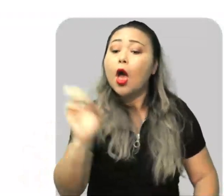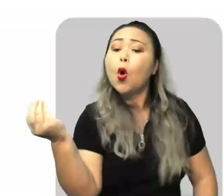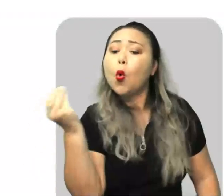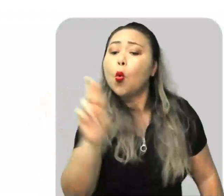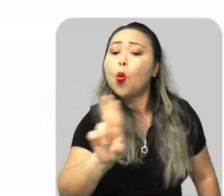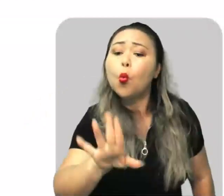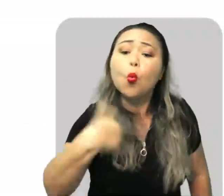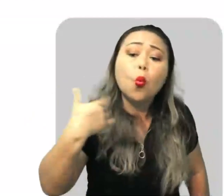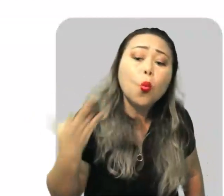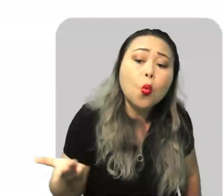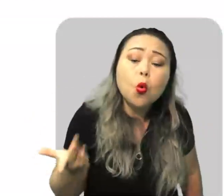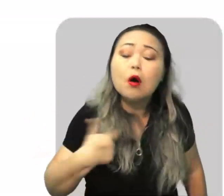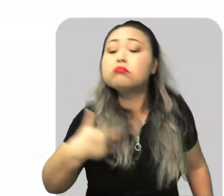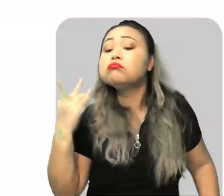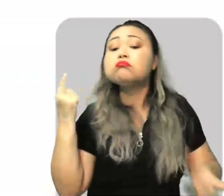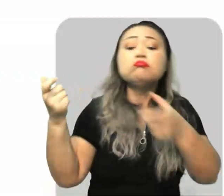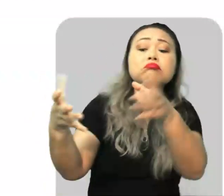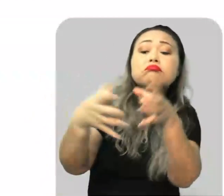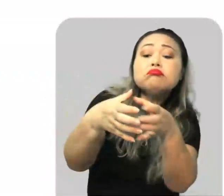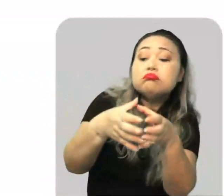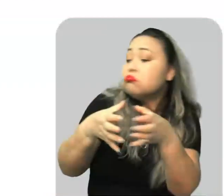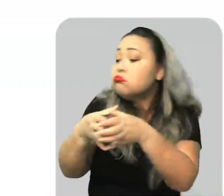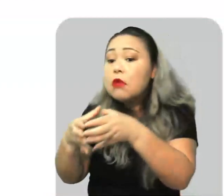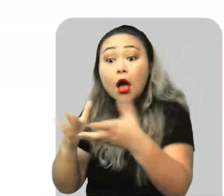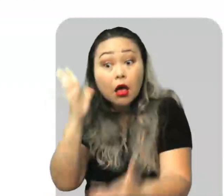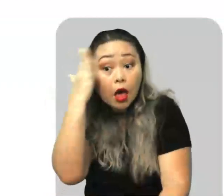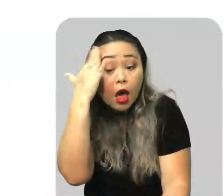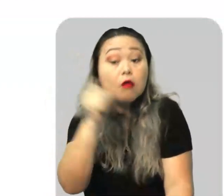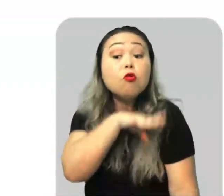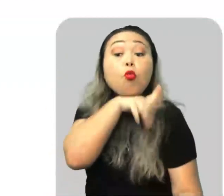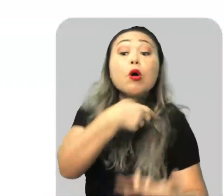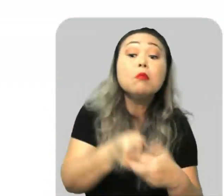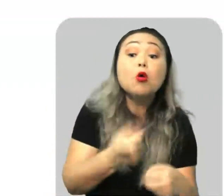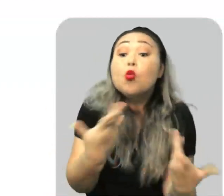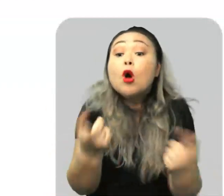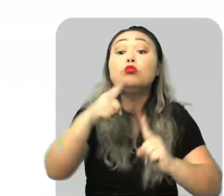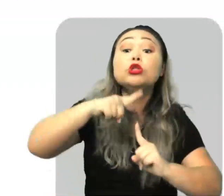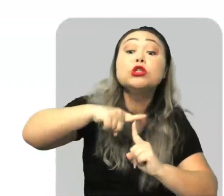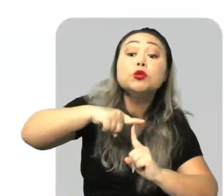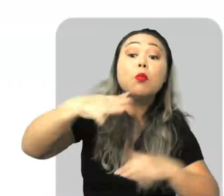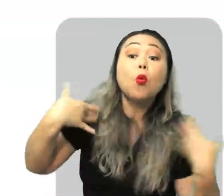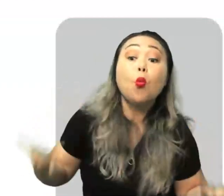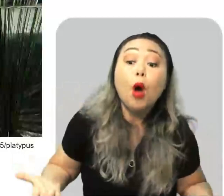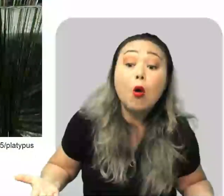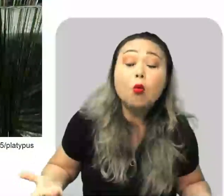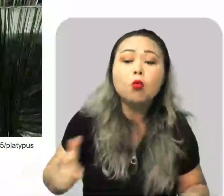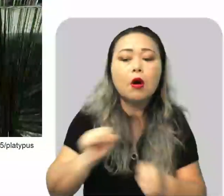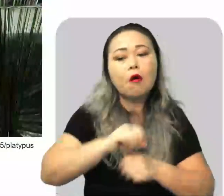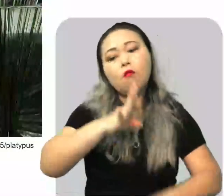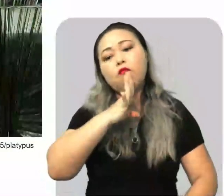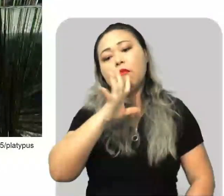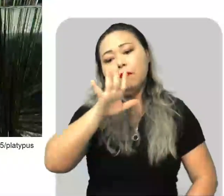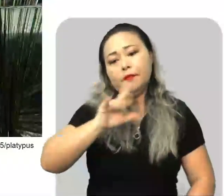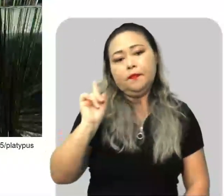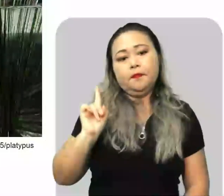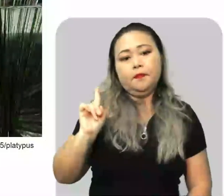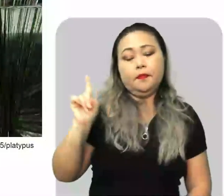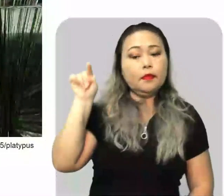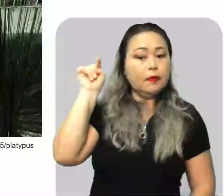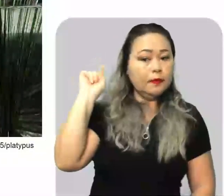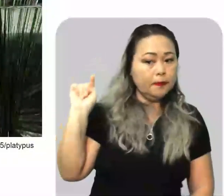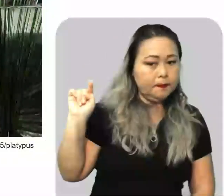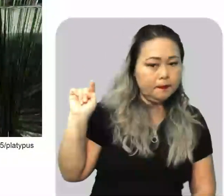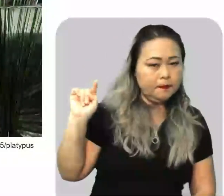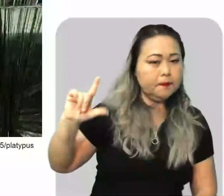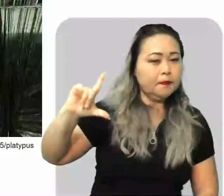eu dou para ele? Aonde eu vou agrupá-lo? Eu sei que ele é um animal, mas que tipo, né? Então, vamos conhecer alguns. Então,